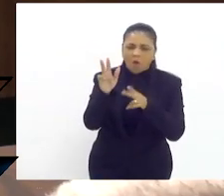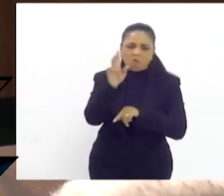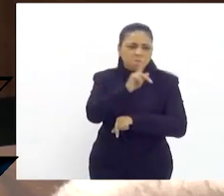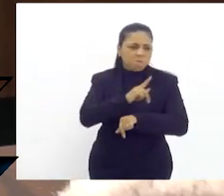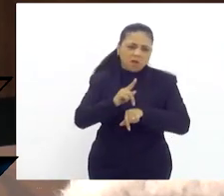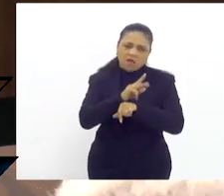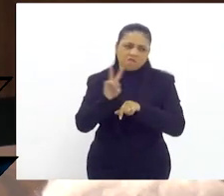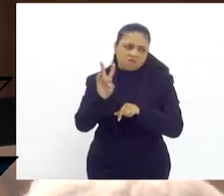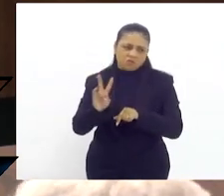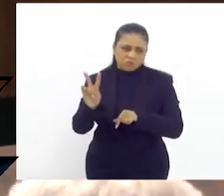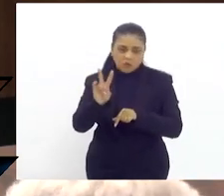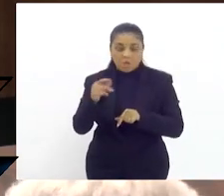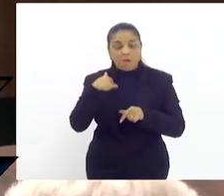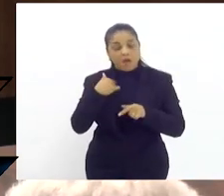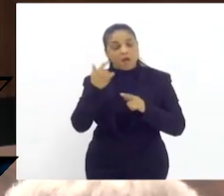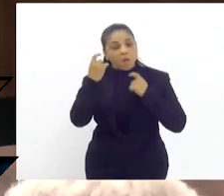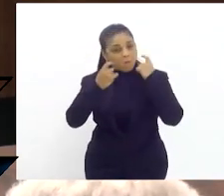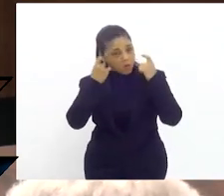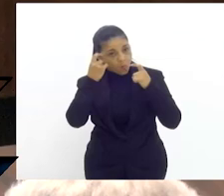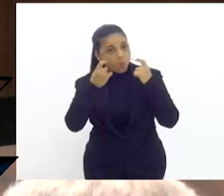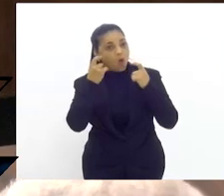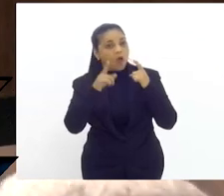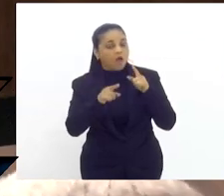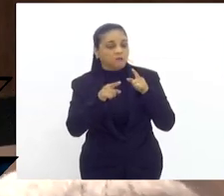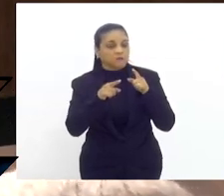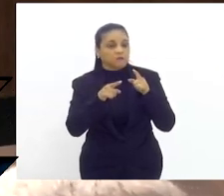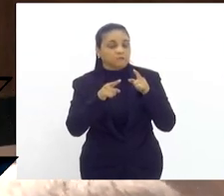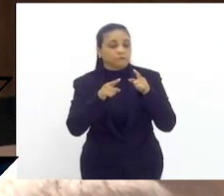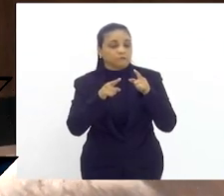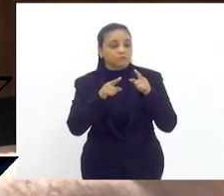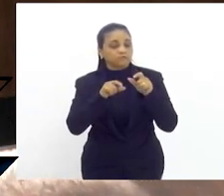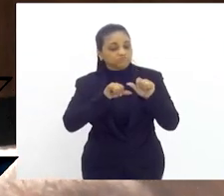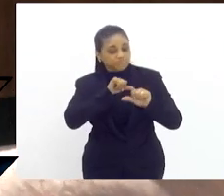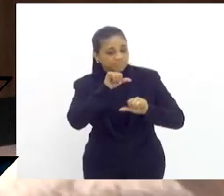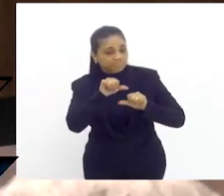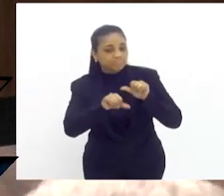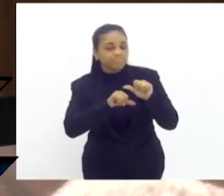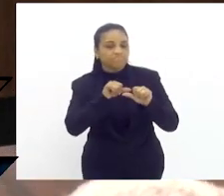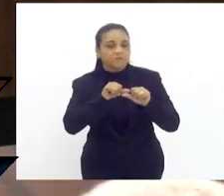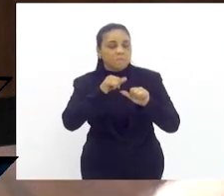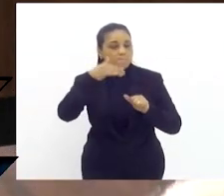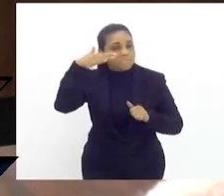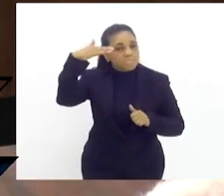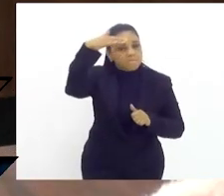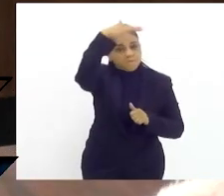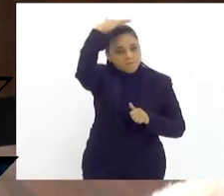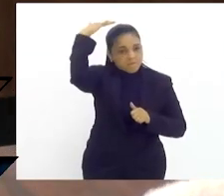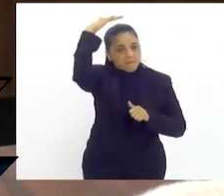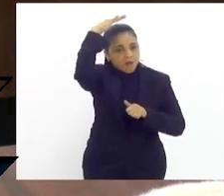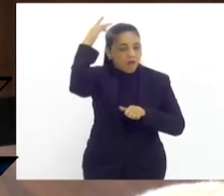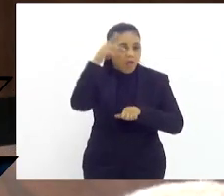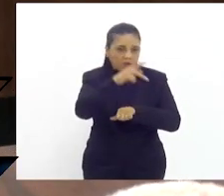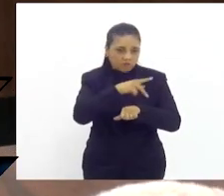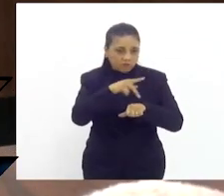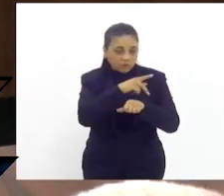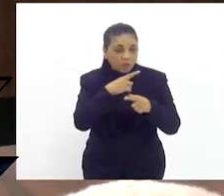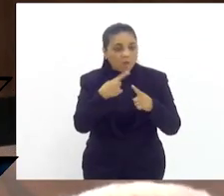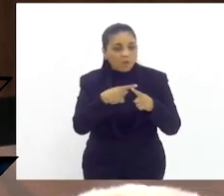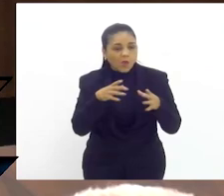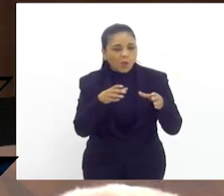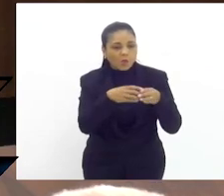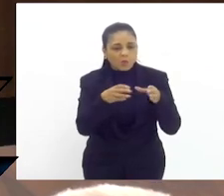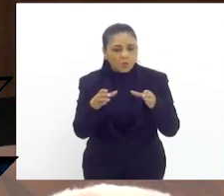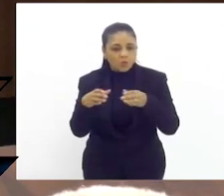com uma questão que eu acho que a gente está mais a caminho de virar um México por conta dos narcos que existem hoje